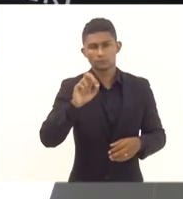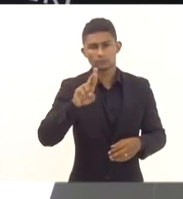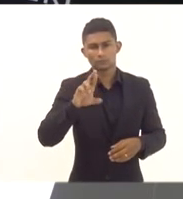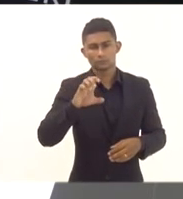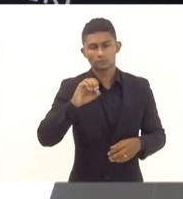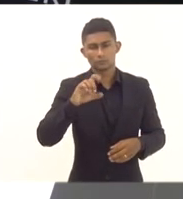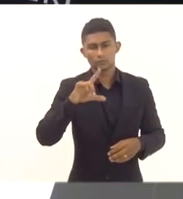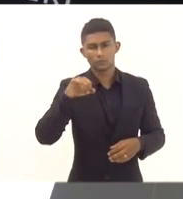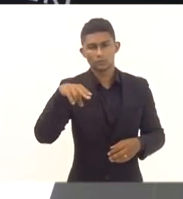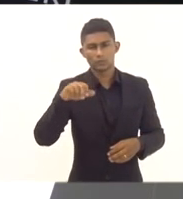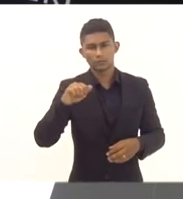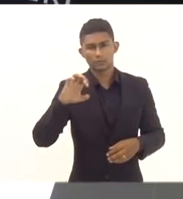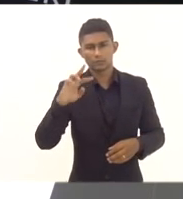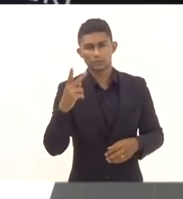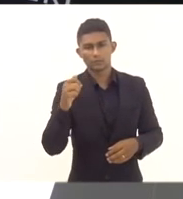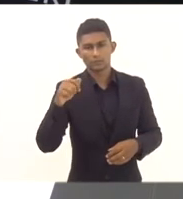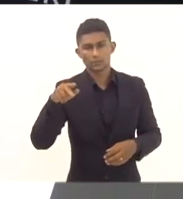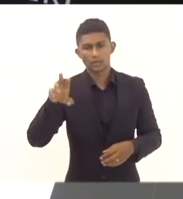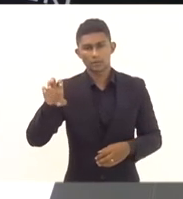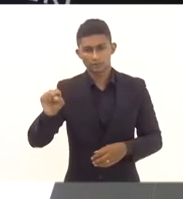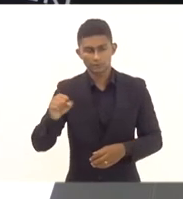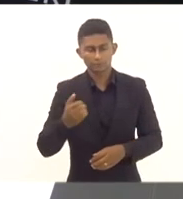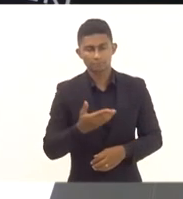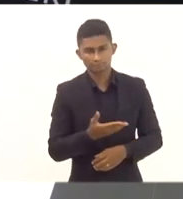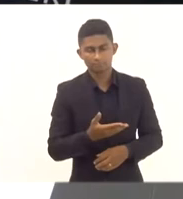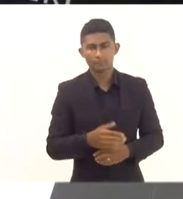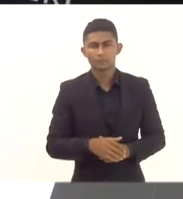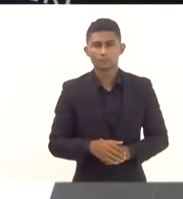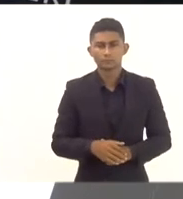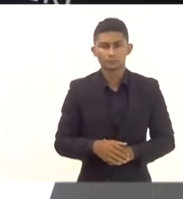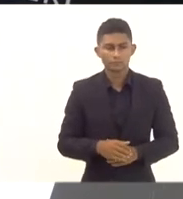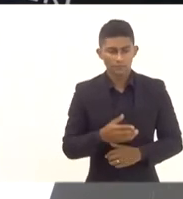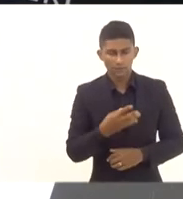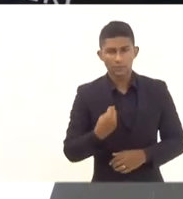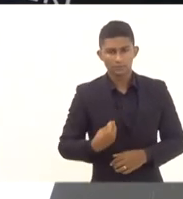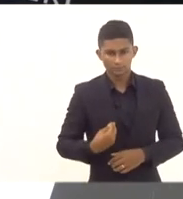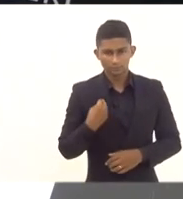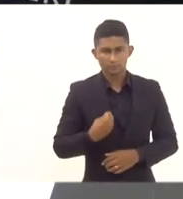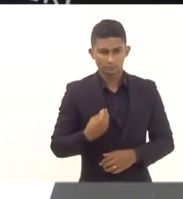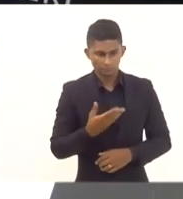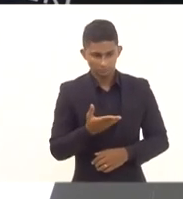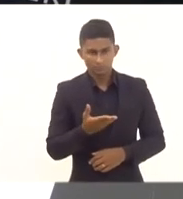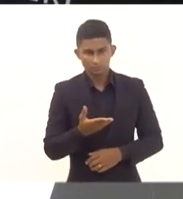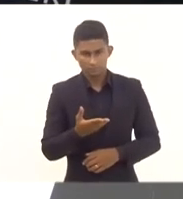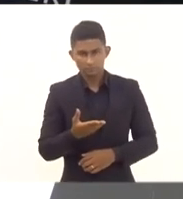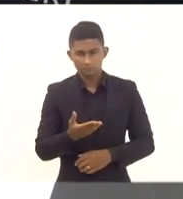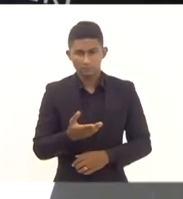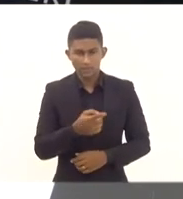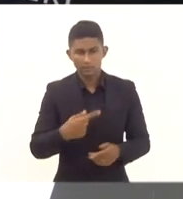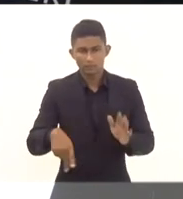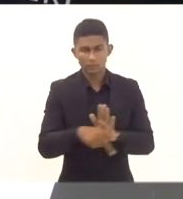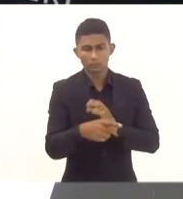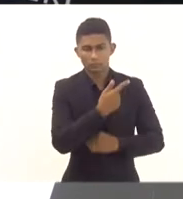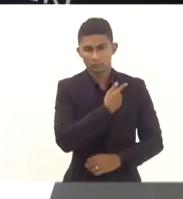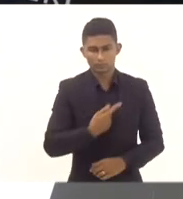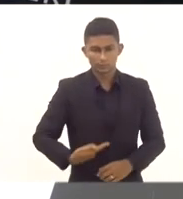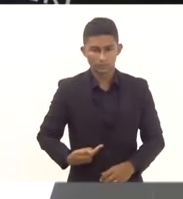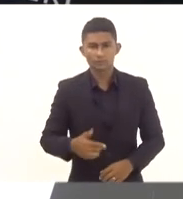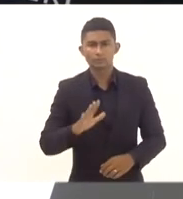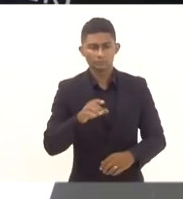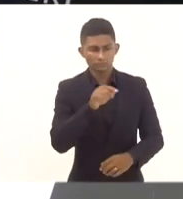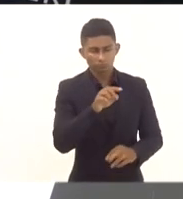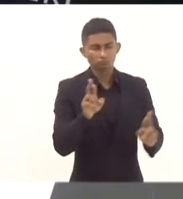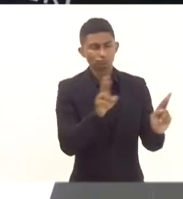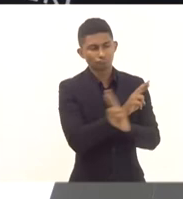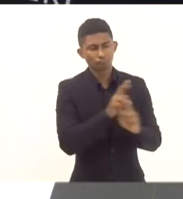Chaves e é feito com um ar e ela tá aqui enfim é é do governo mais à frente com maestria Por